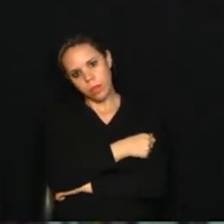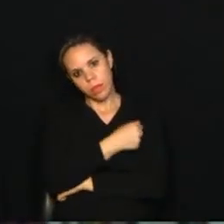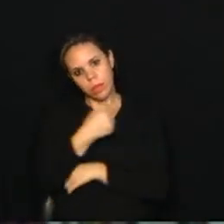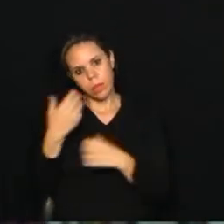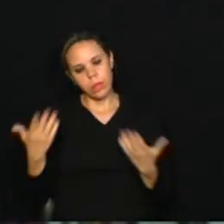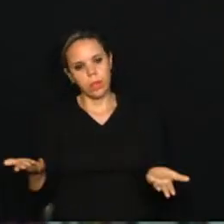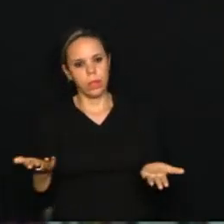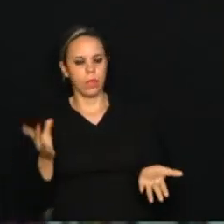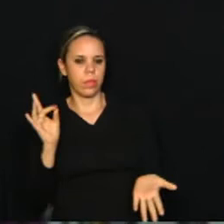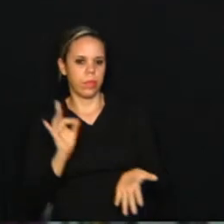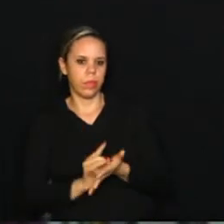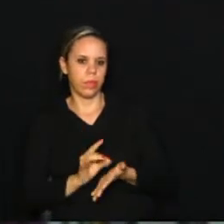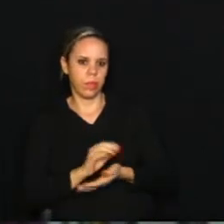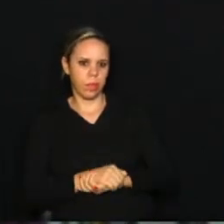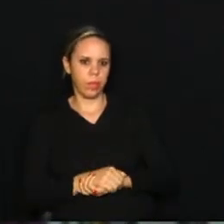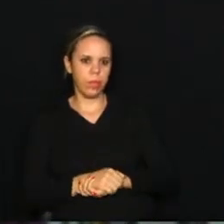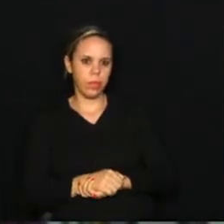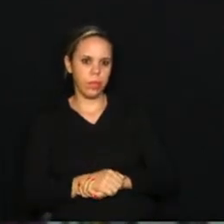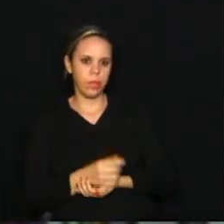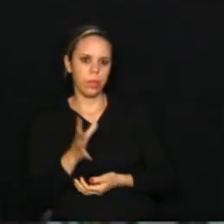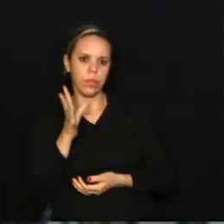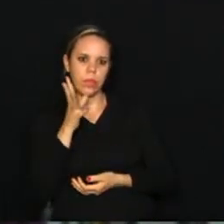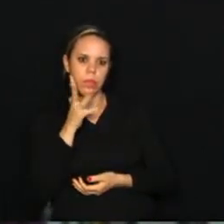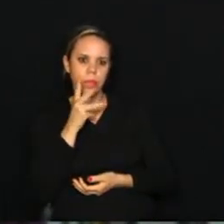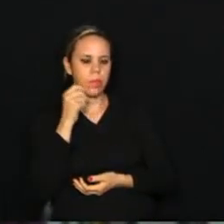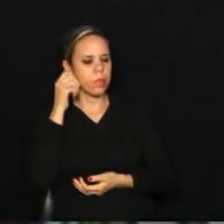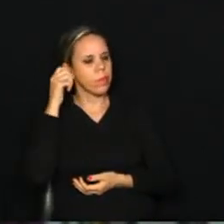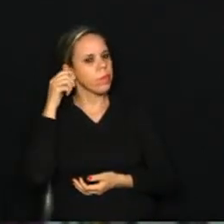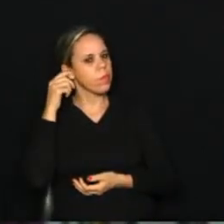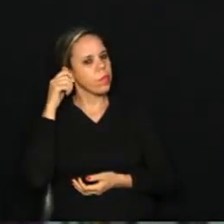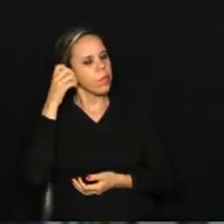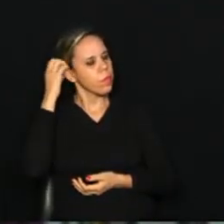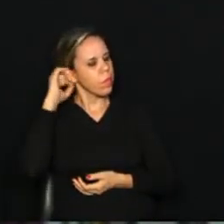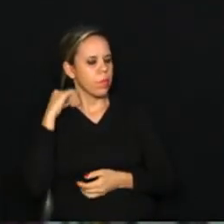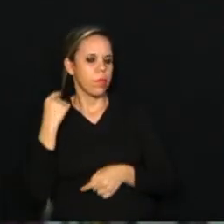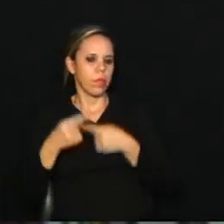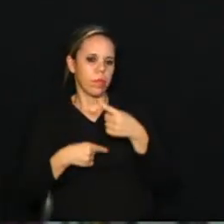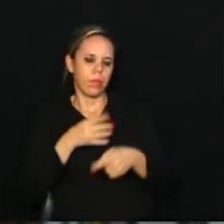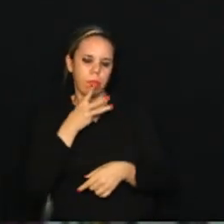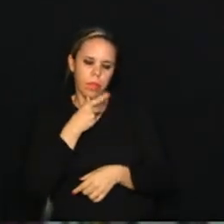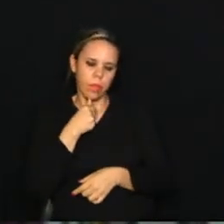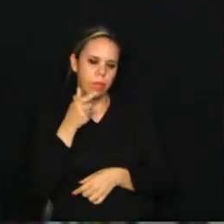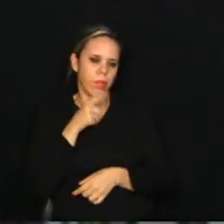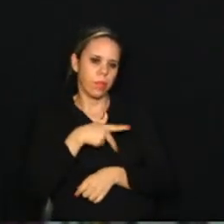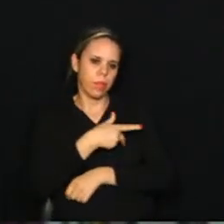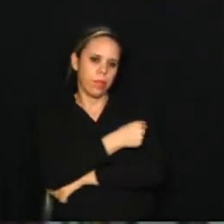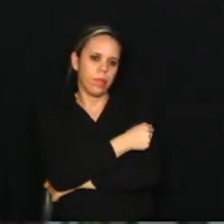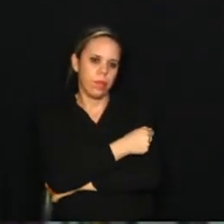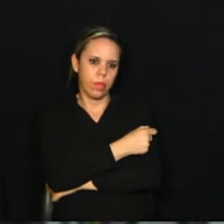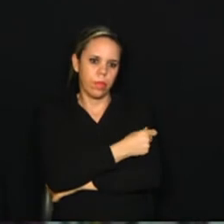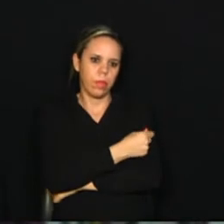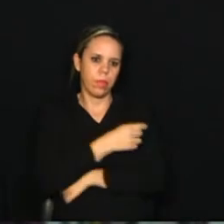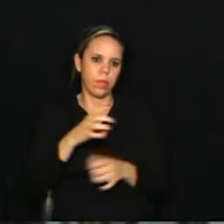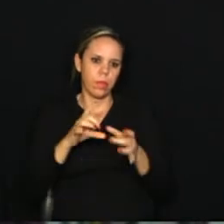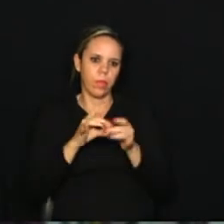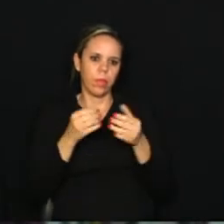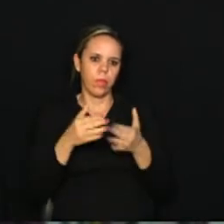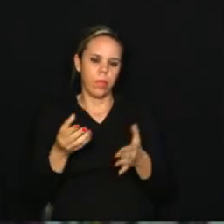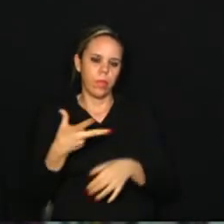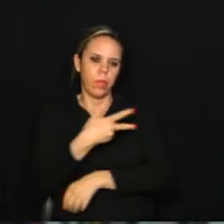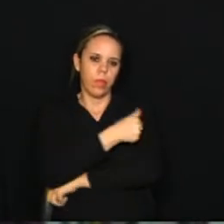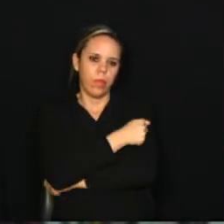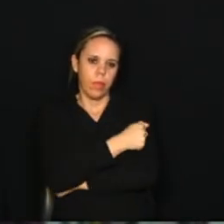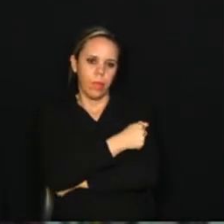Então, realmente, essa demora e essa protelação em termos de disponibilizar a